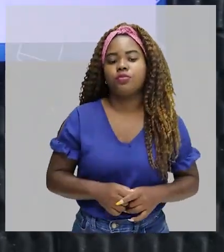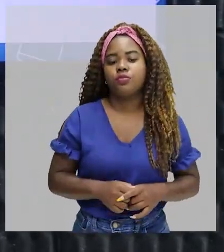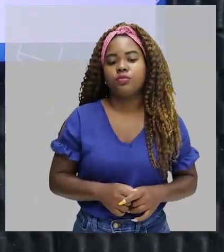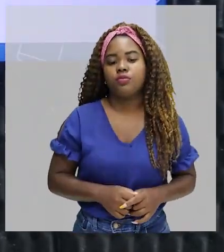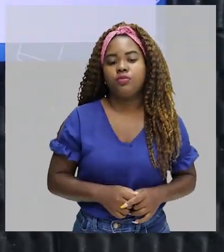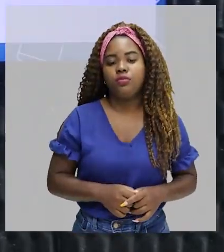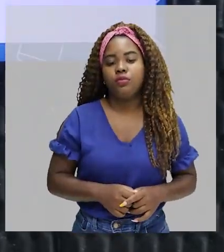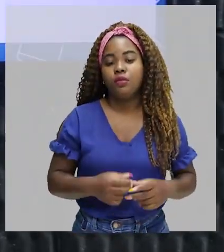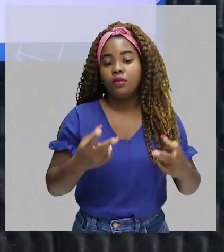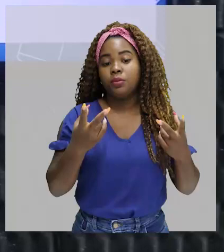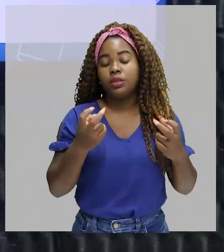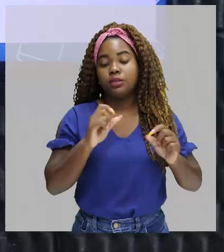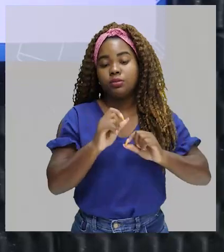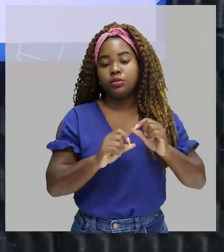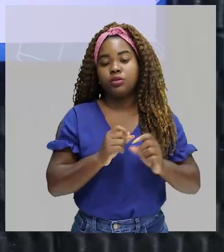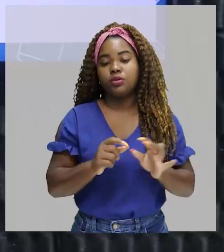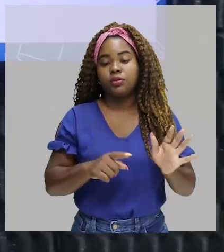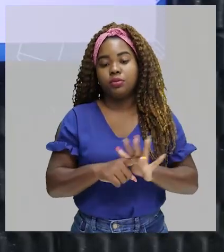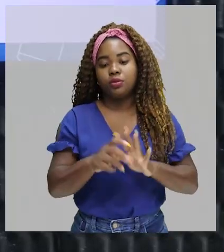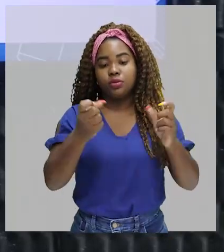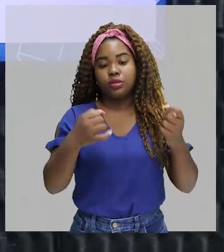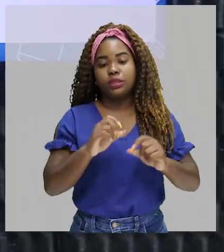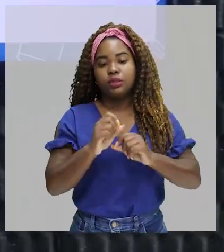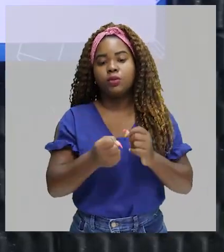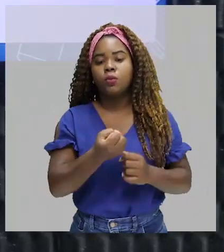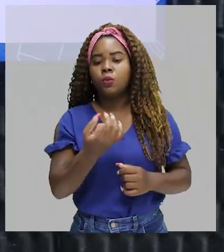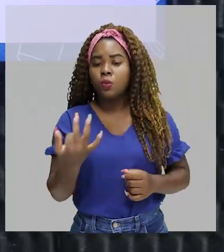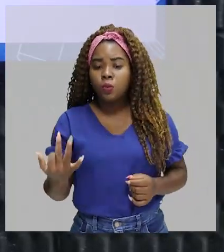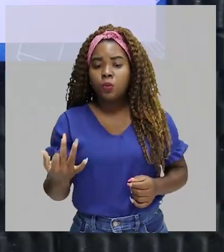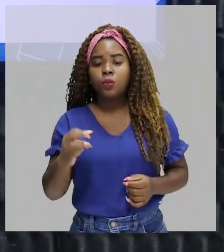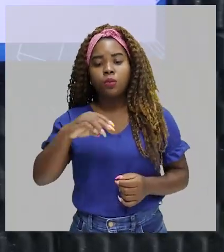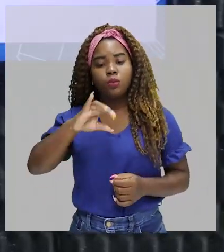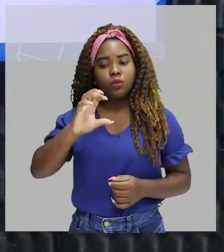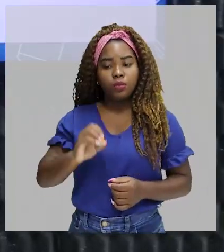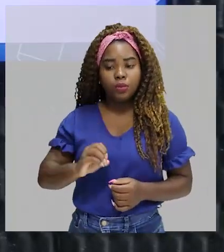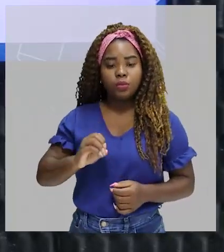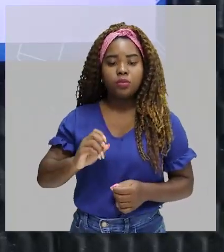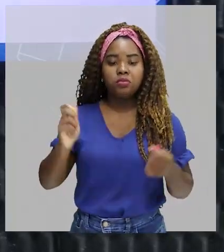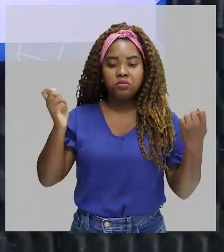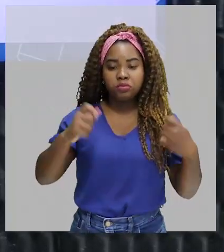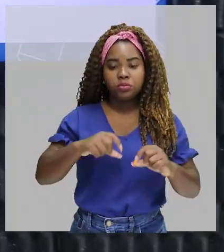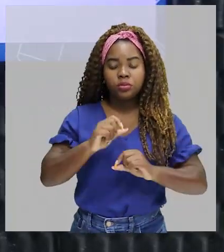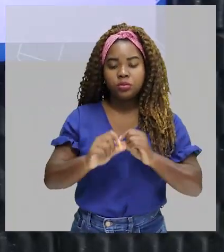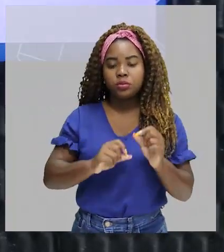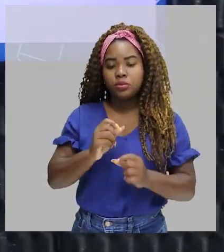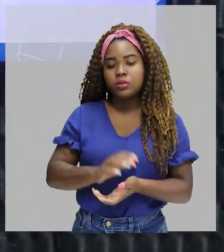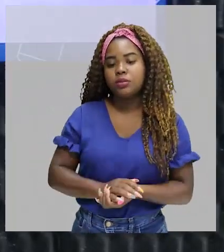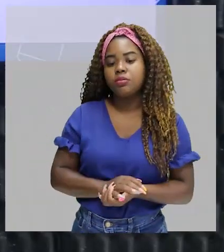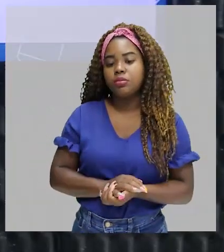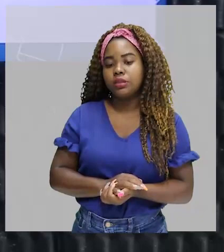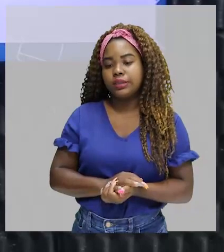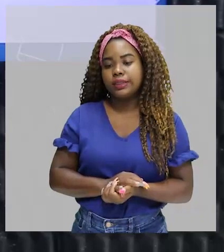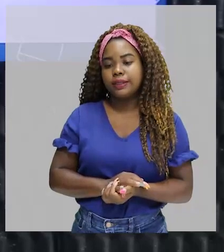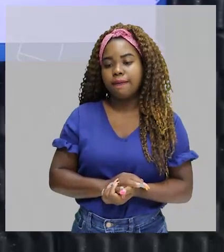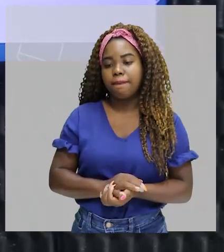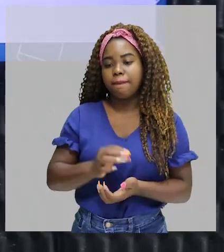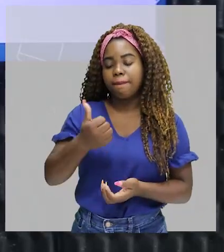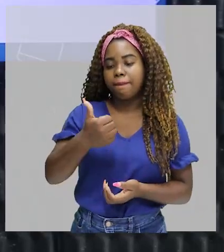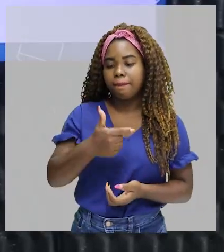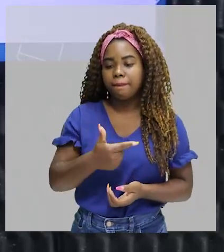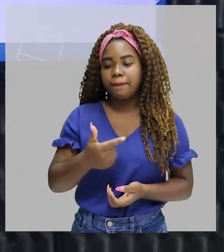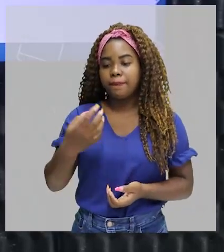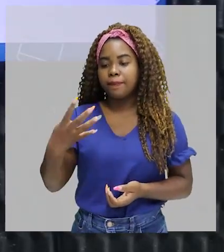nós identifiquemos quantos meios aritméticos devem ser interpolados entre os